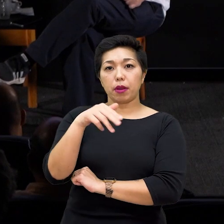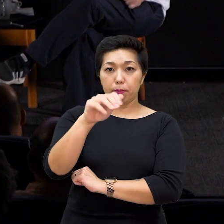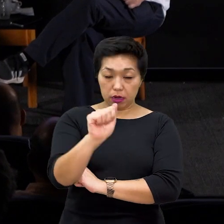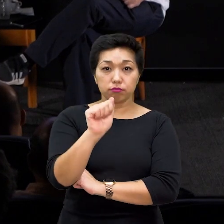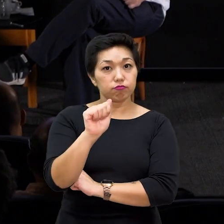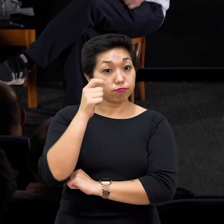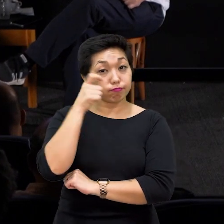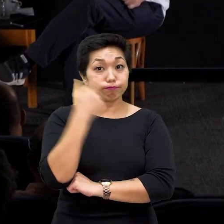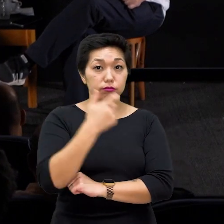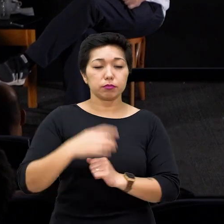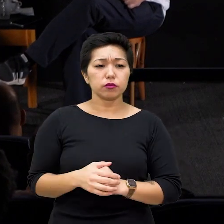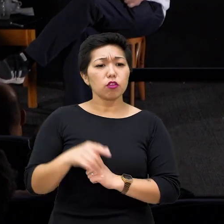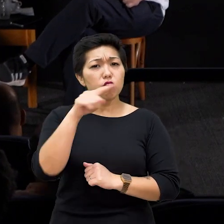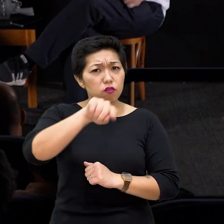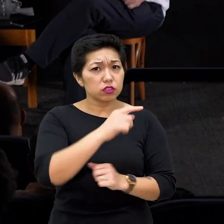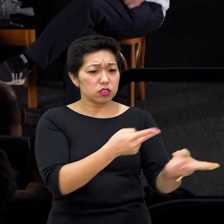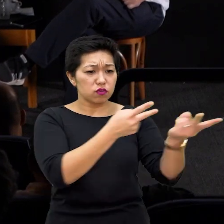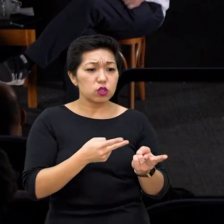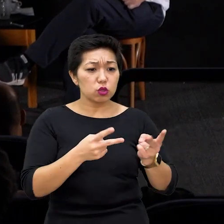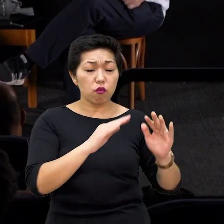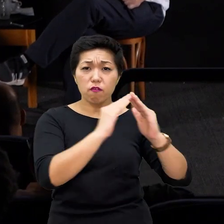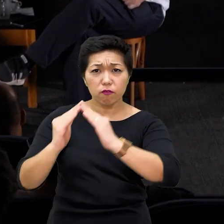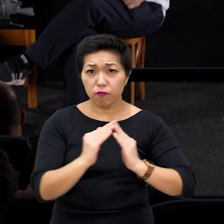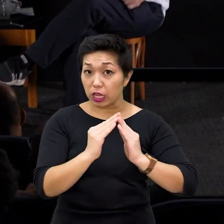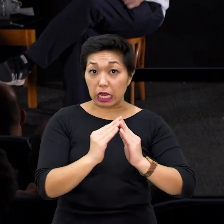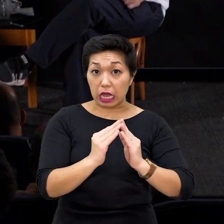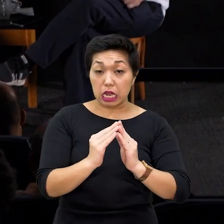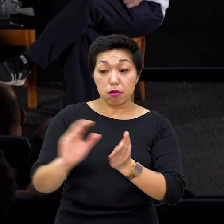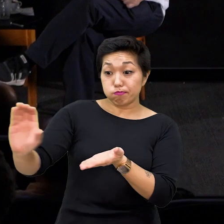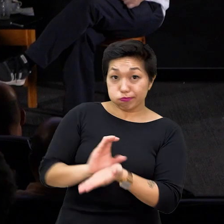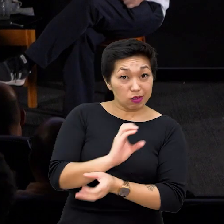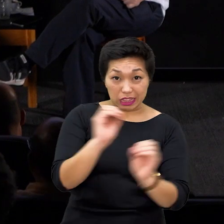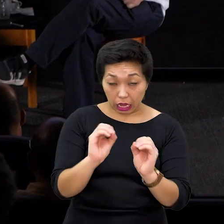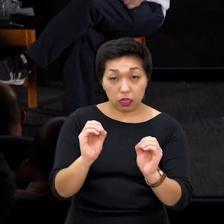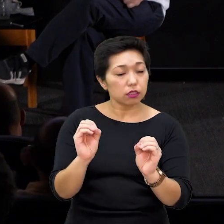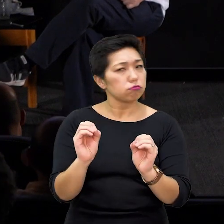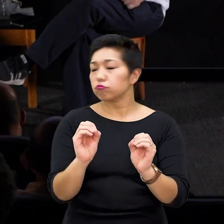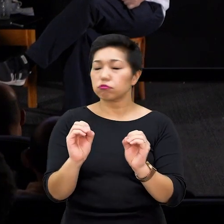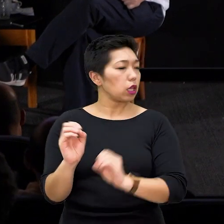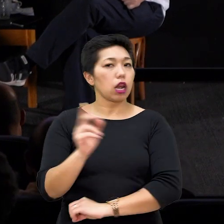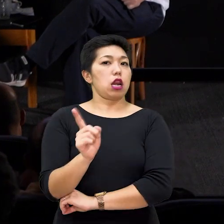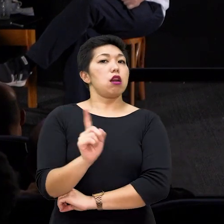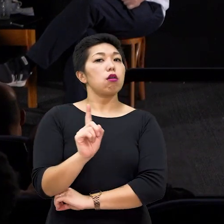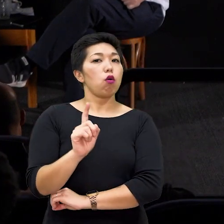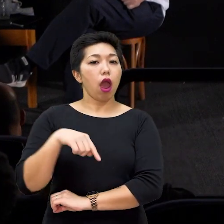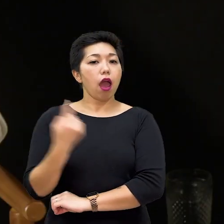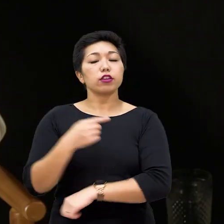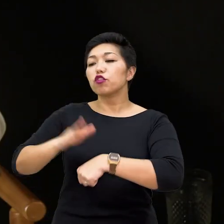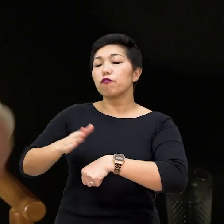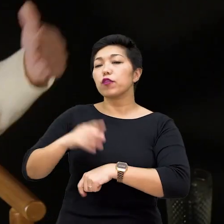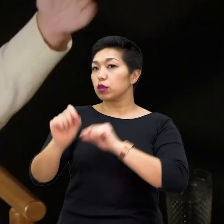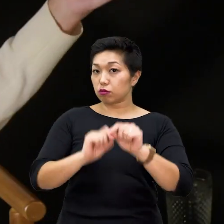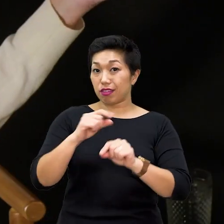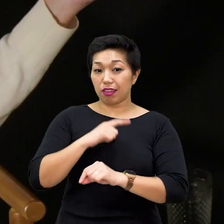vila, vocês chegaram a visitar uma vila que não recebe? Não, uma vila que não recebe, não. O que a gente fez